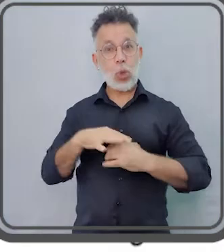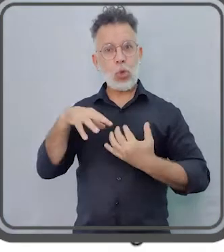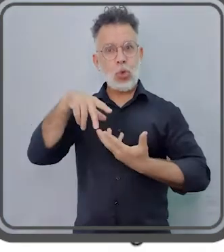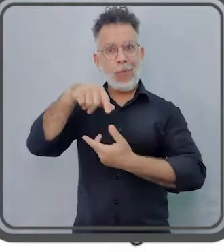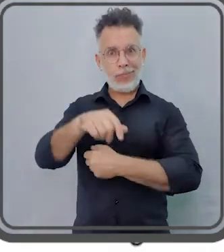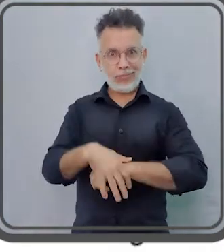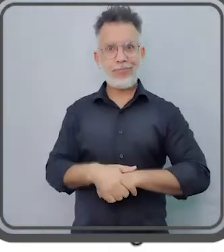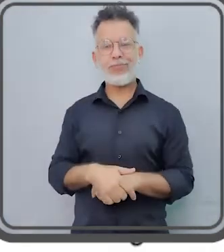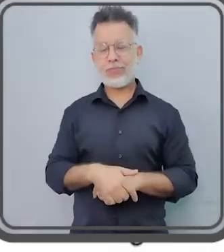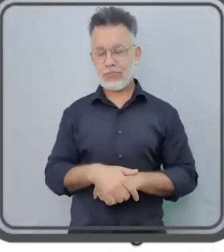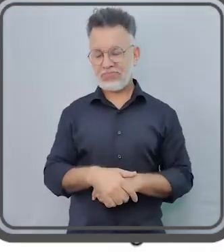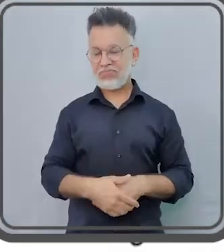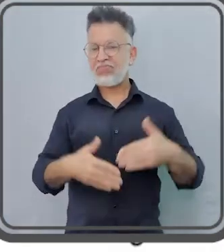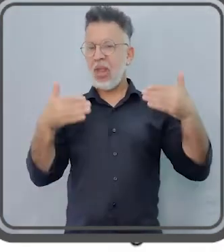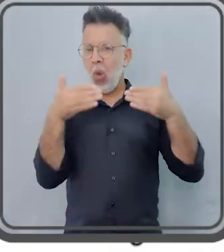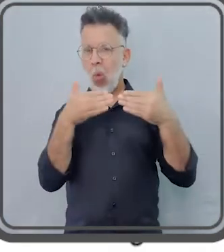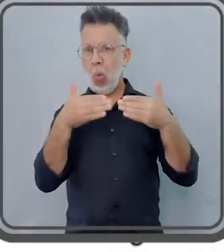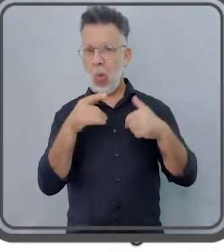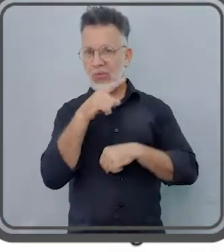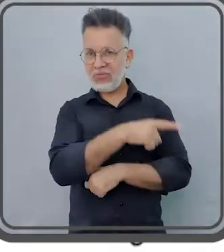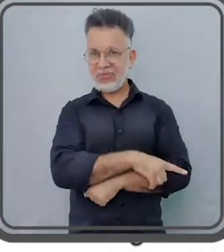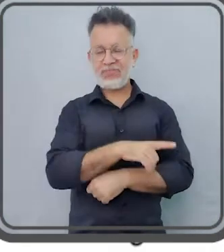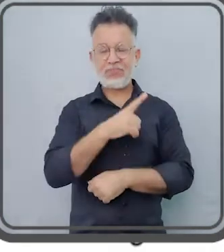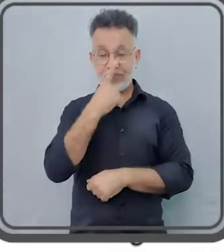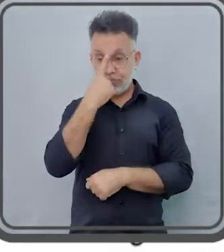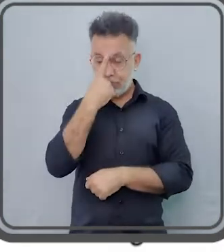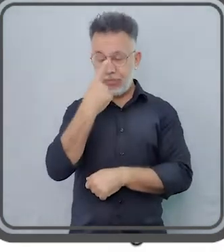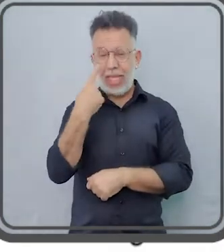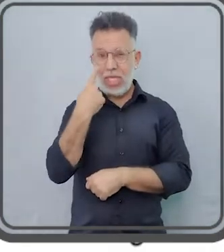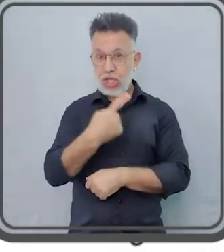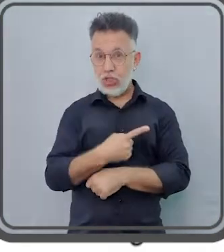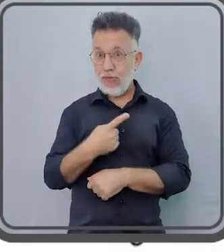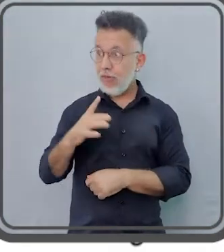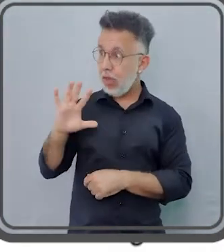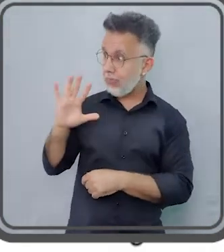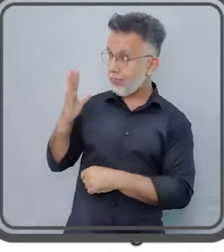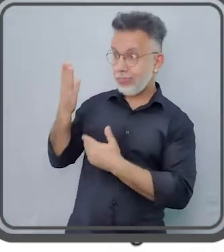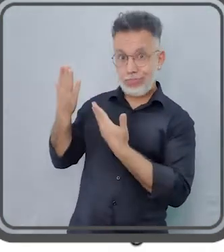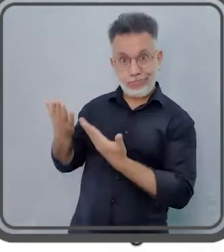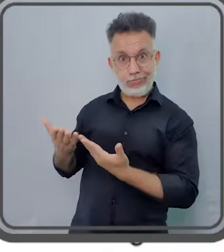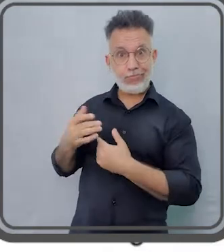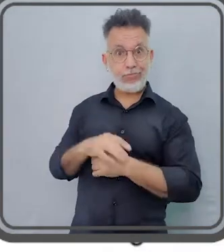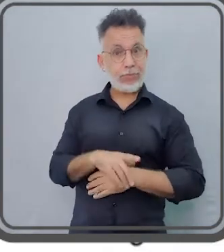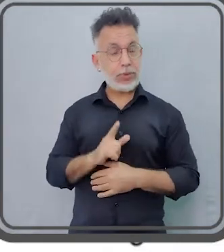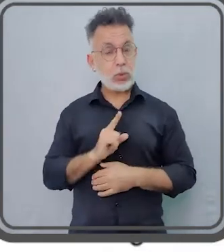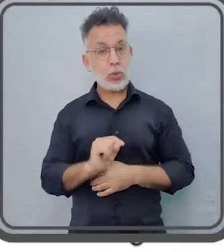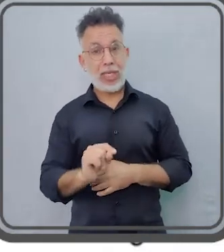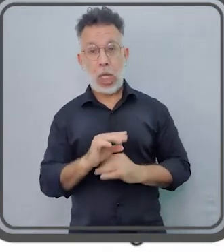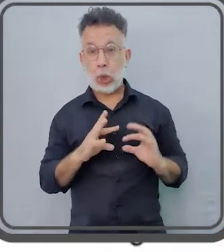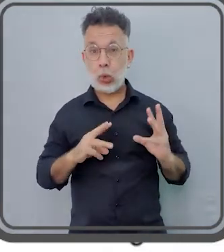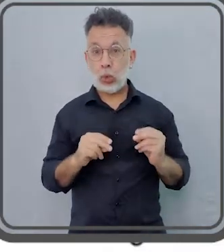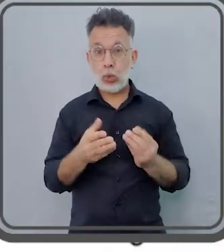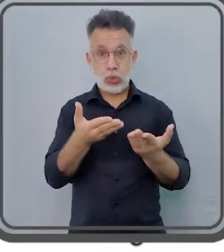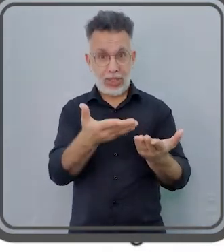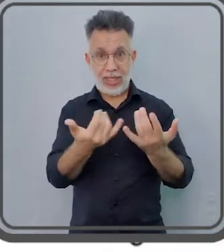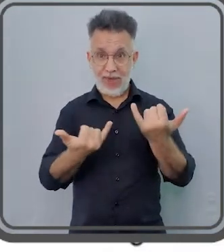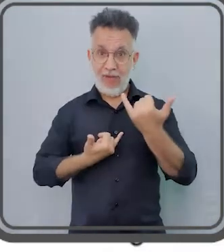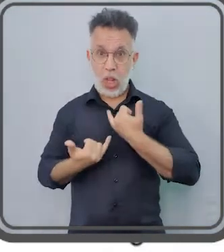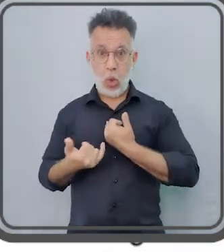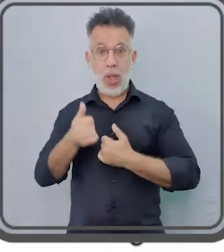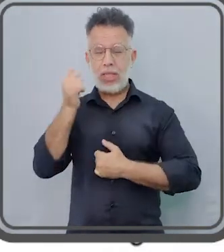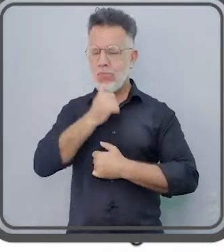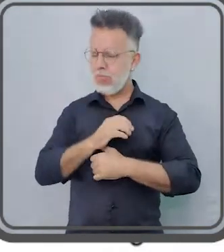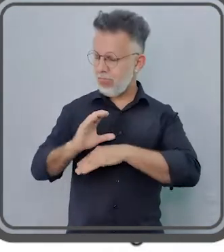Concordo totalmente com você. E a gente vê um reflexo interessante de que tudo isso, né, que você diz, as mulheres investiram, foi a partir